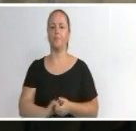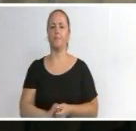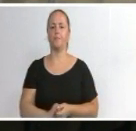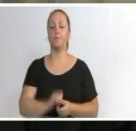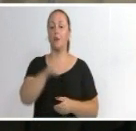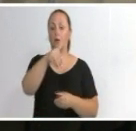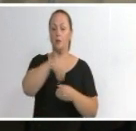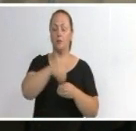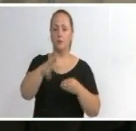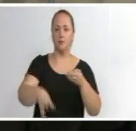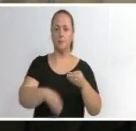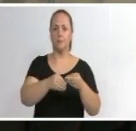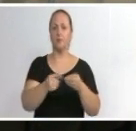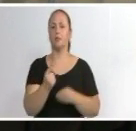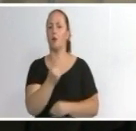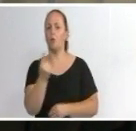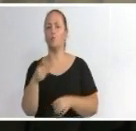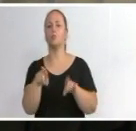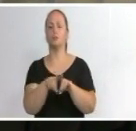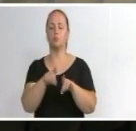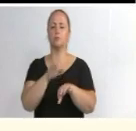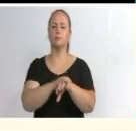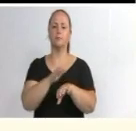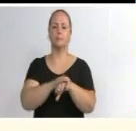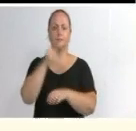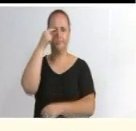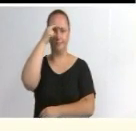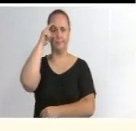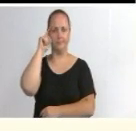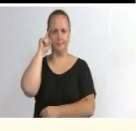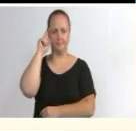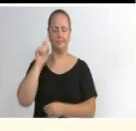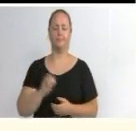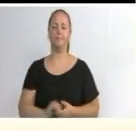votação, a emenda 1, também de autoria do vereador Jefferson Forrest.